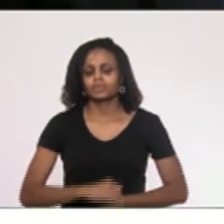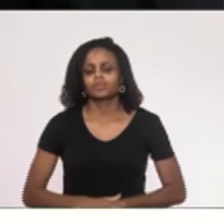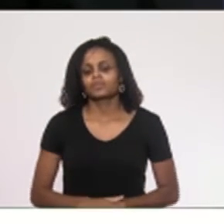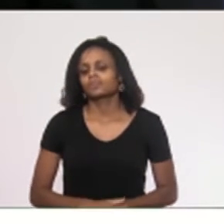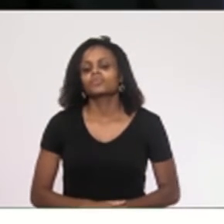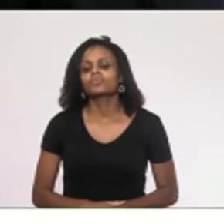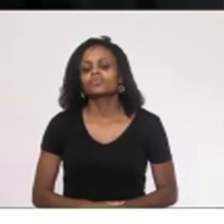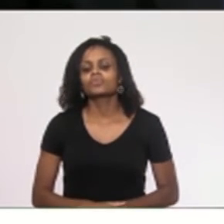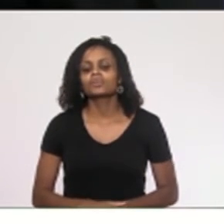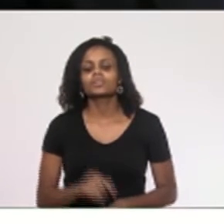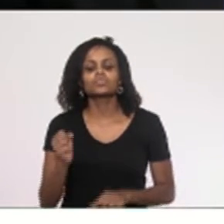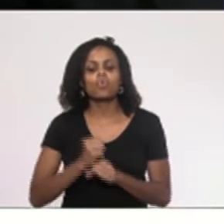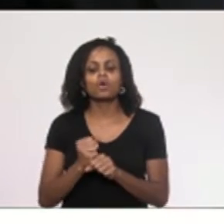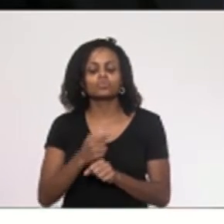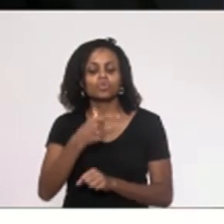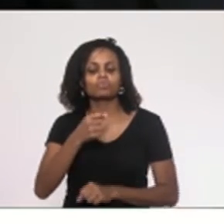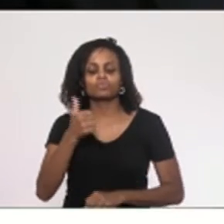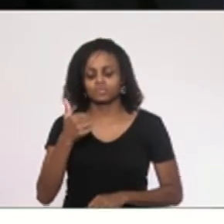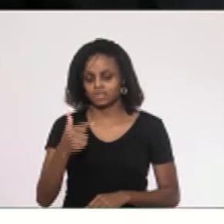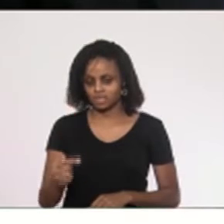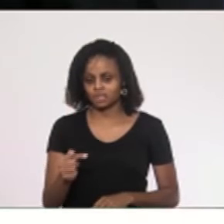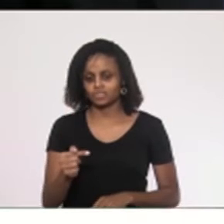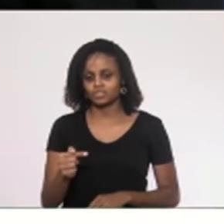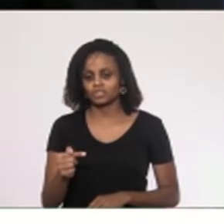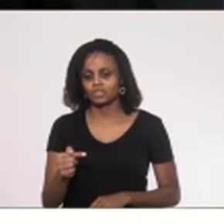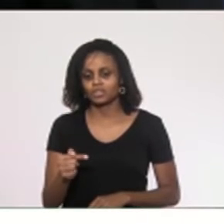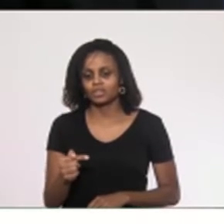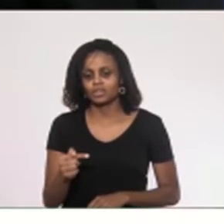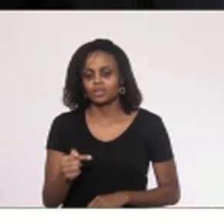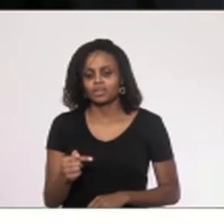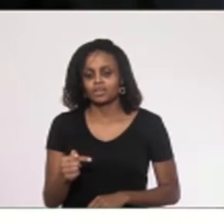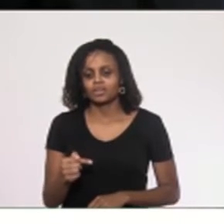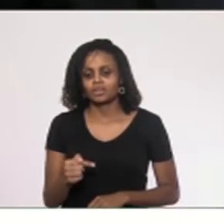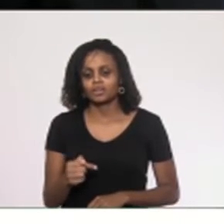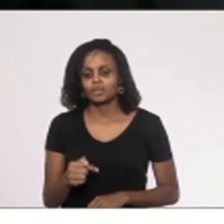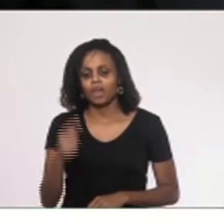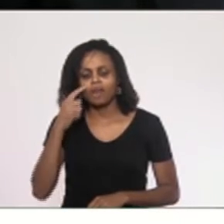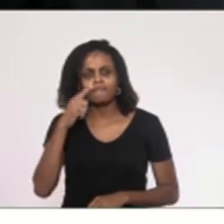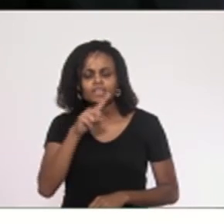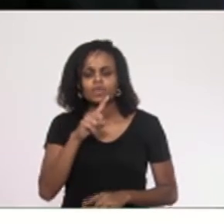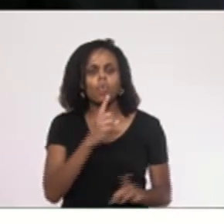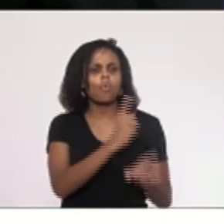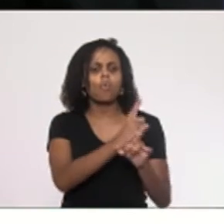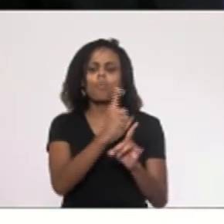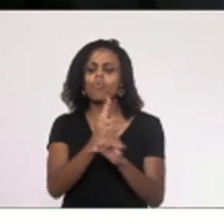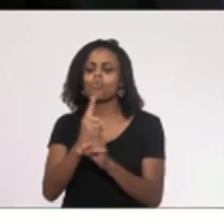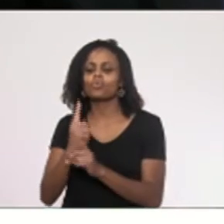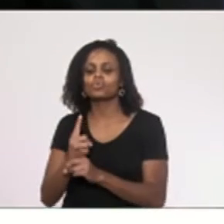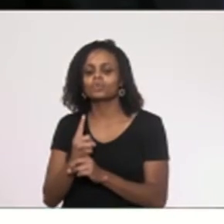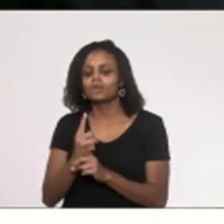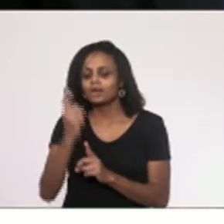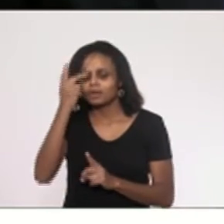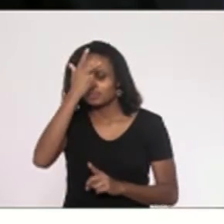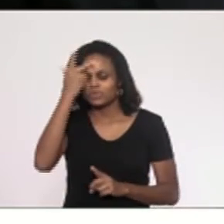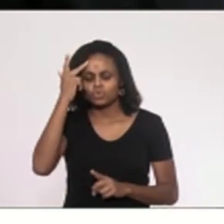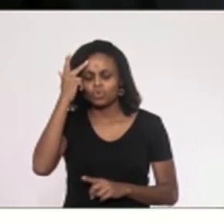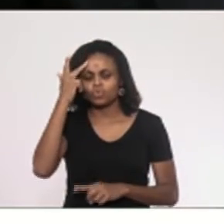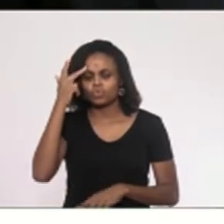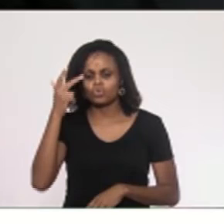em 2017, olha, você encontrar pessoas na